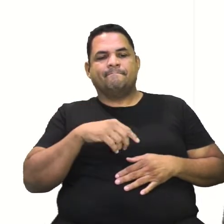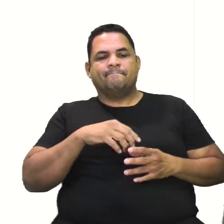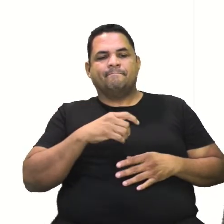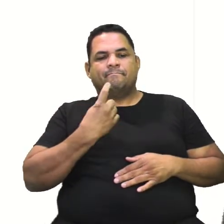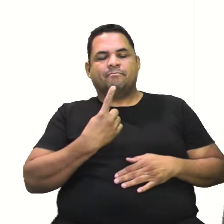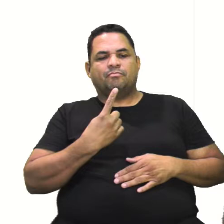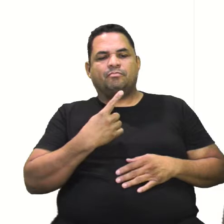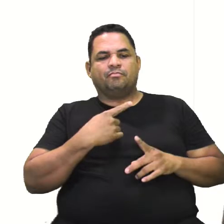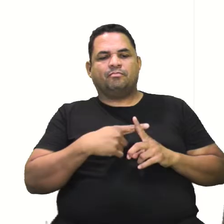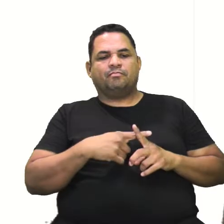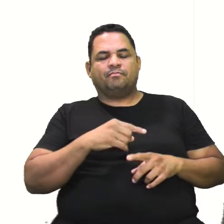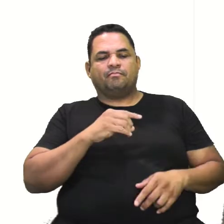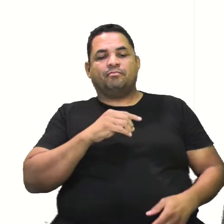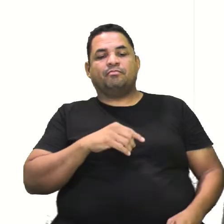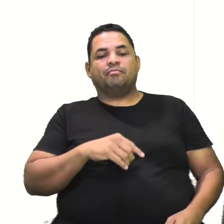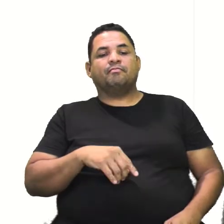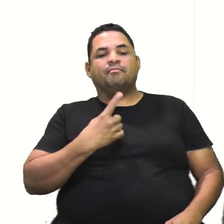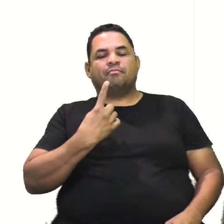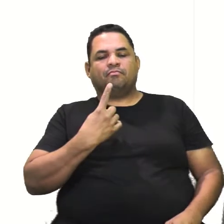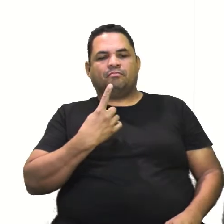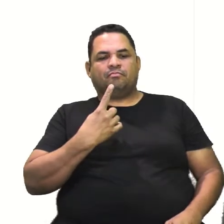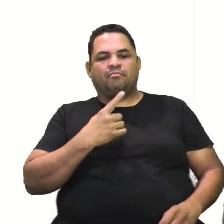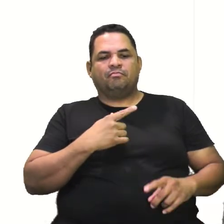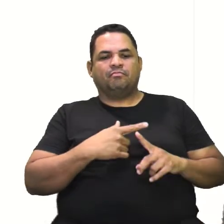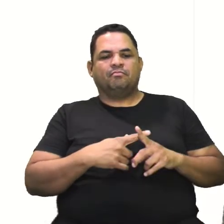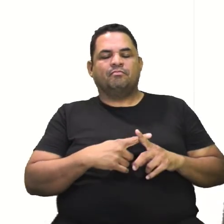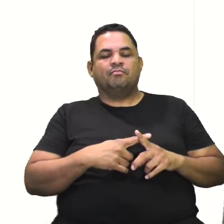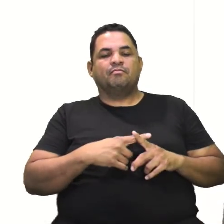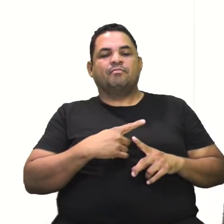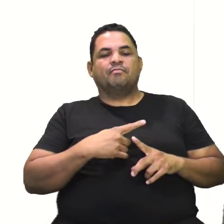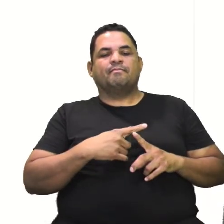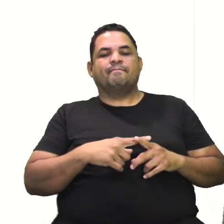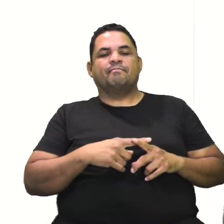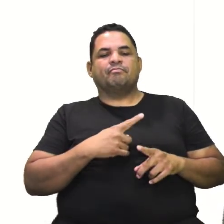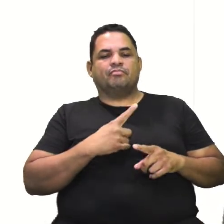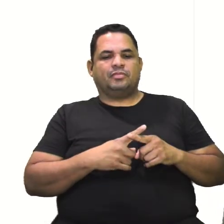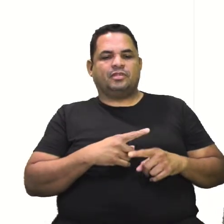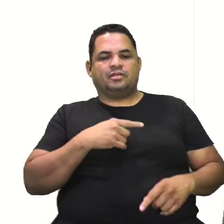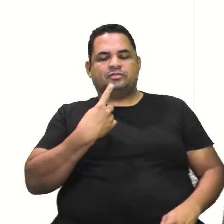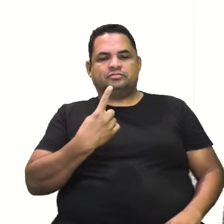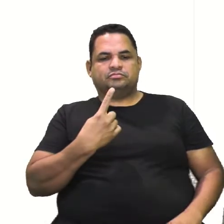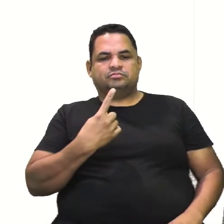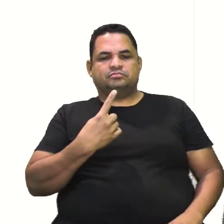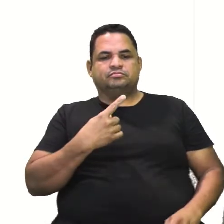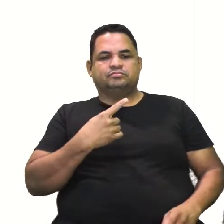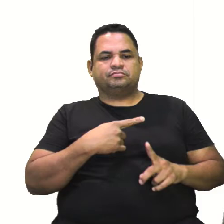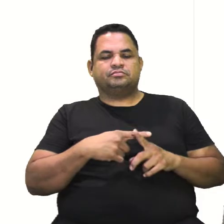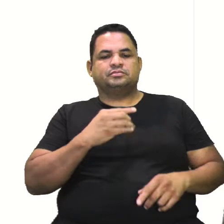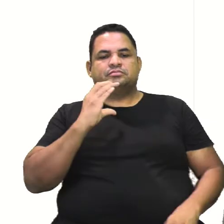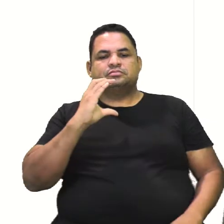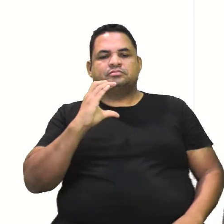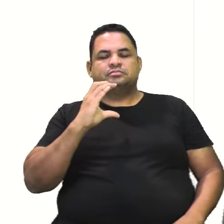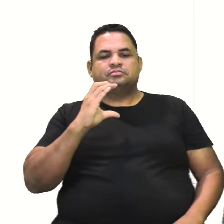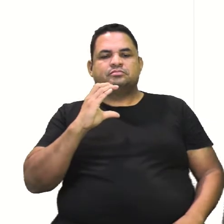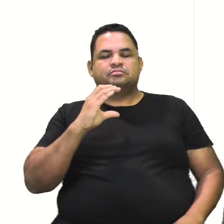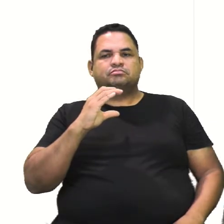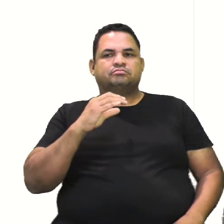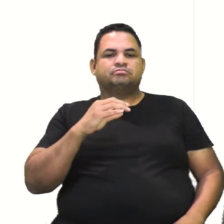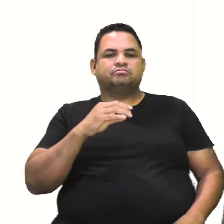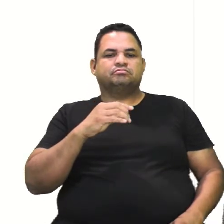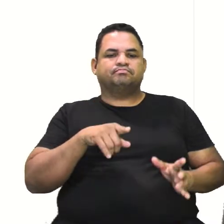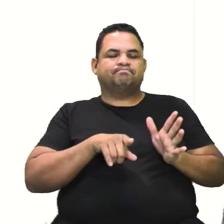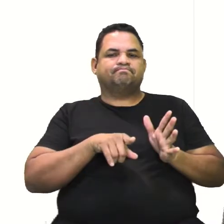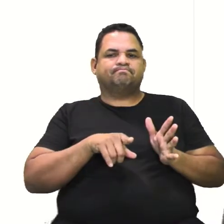1. 1. Mais B, quem é B? 1. 1. Quem é o Y do ponto? 1 também. 1 também. Mais C, quem é C? C